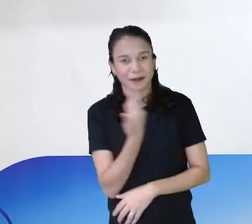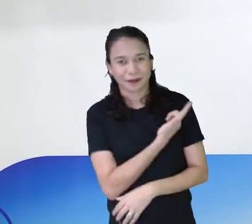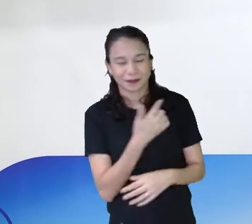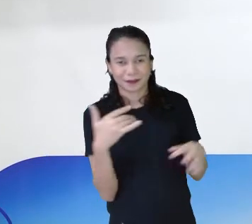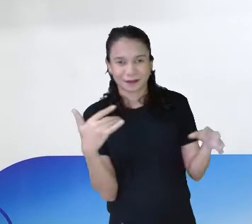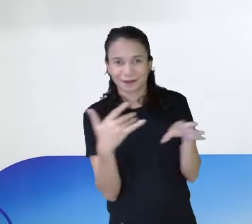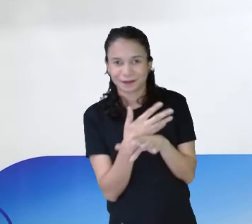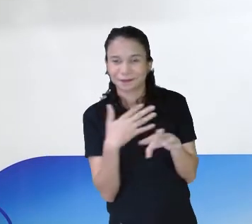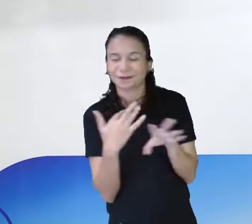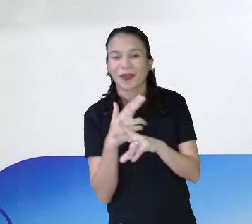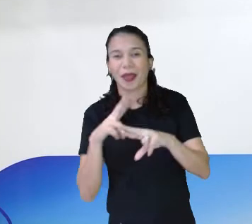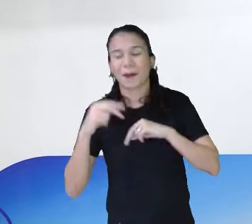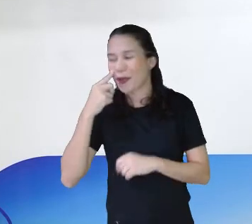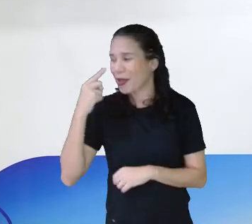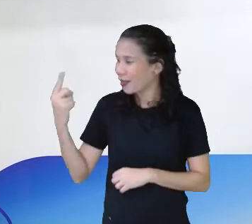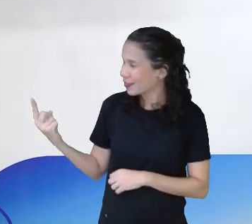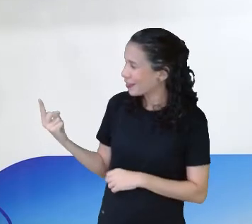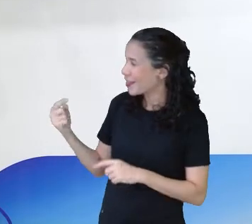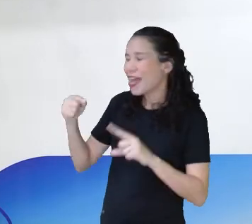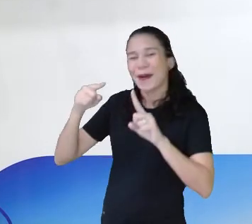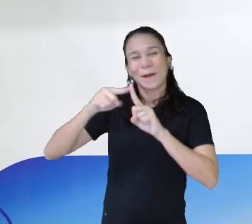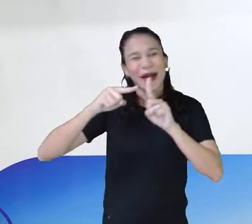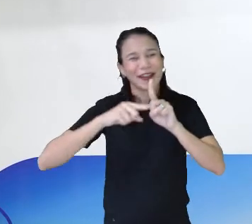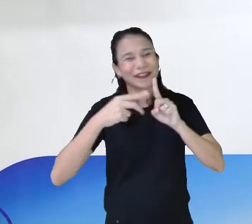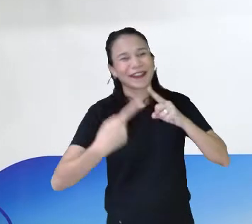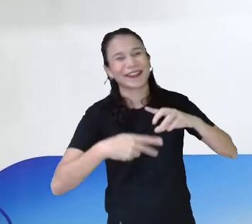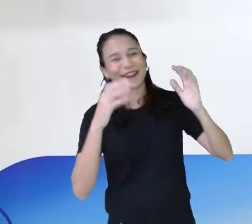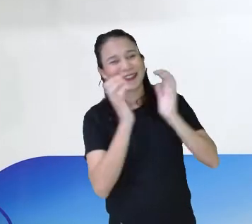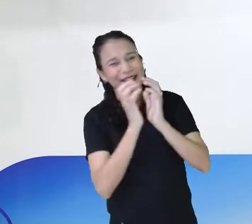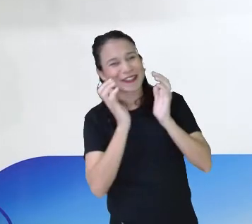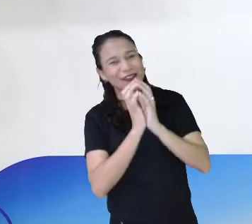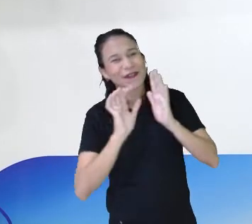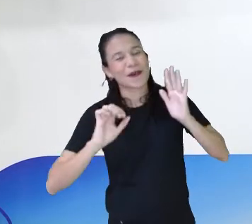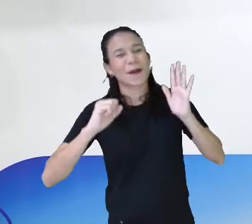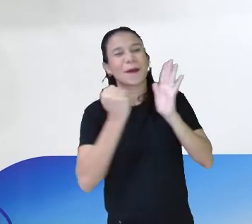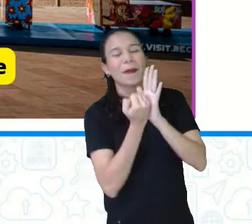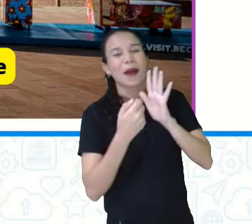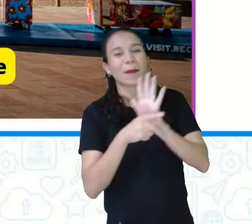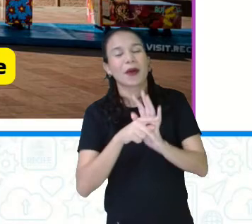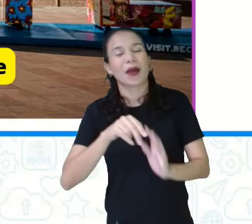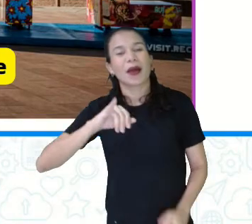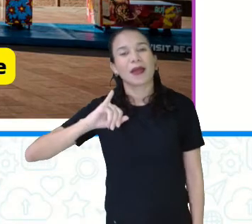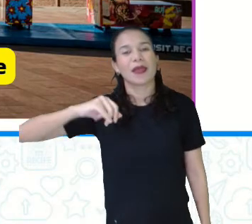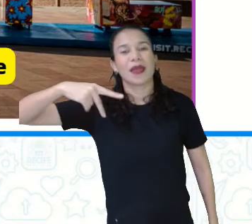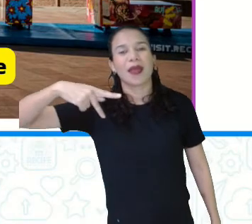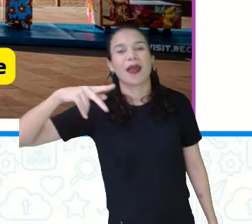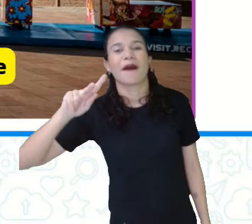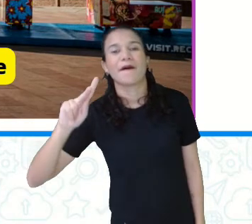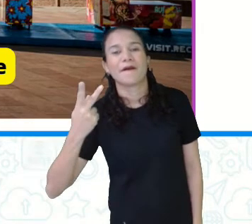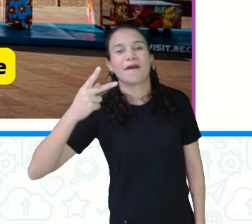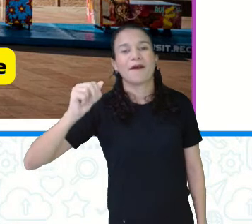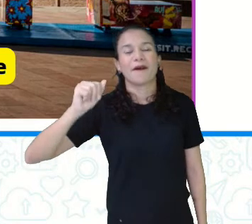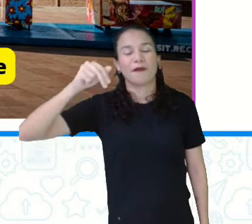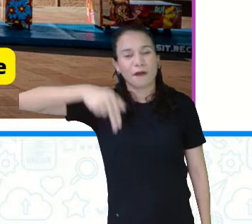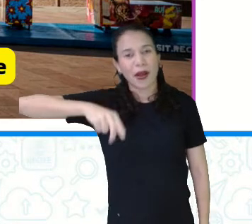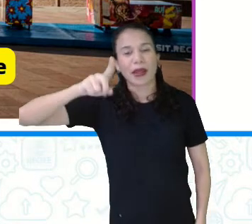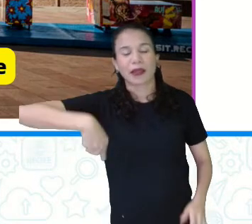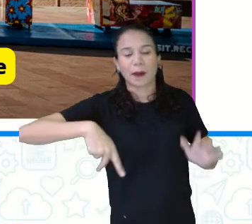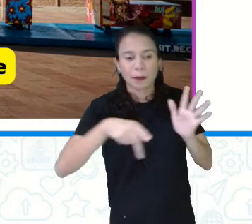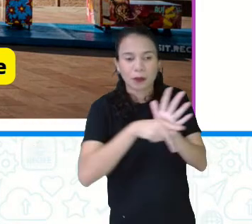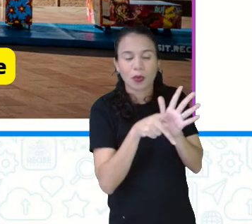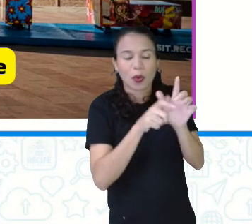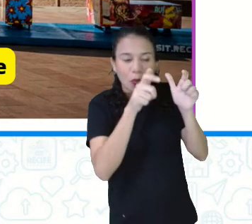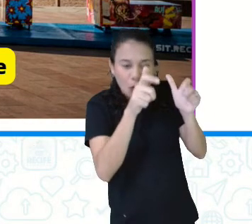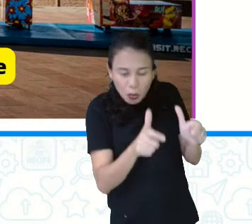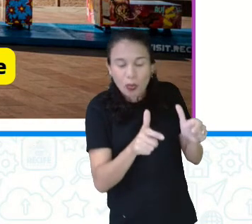né? Então, esse bairro do Recife, ele foi tombado pelo Instituto do Patrimônio Histórico e Artístico